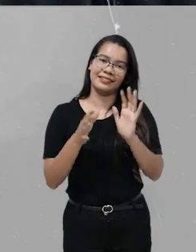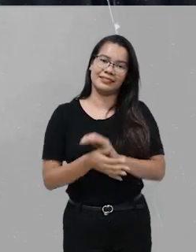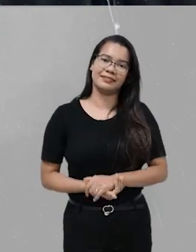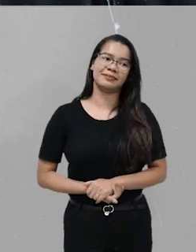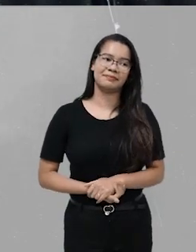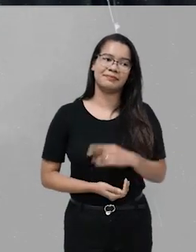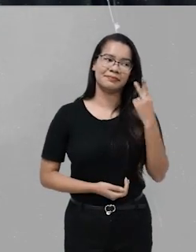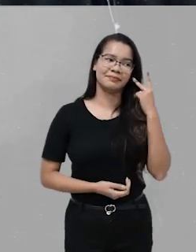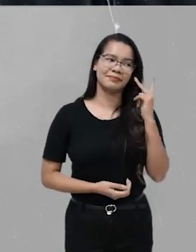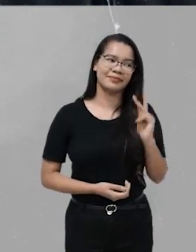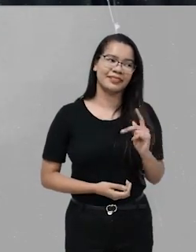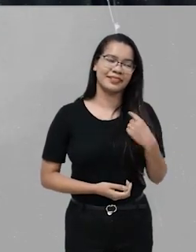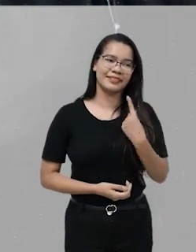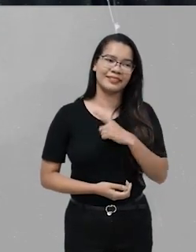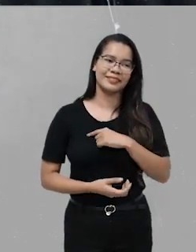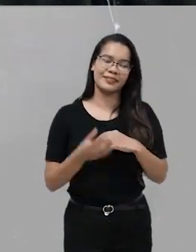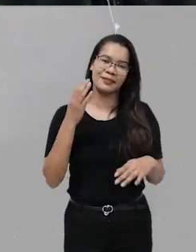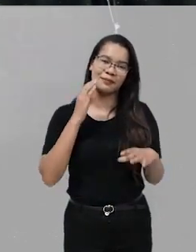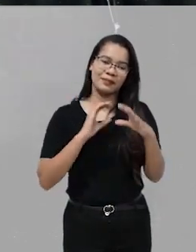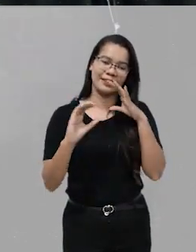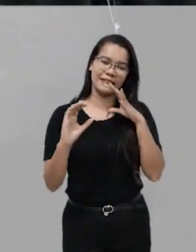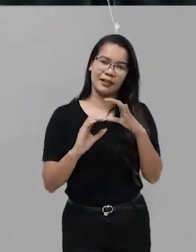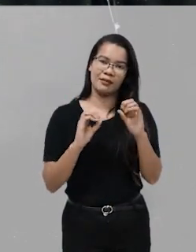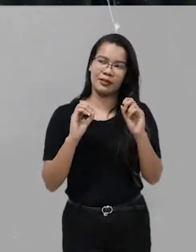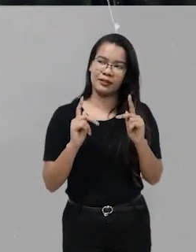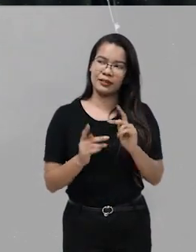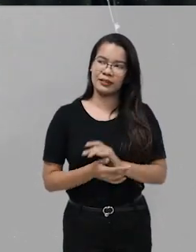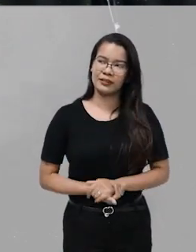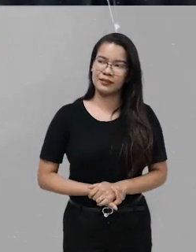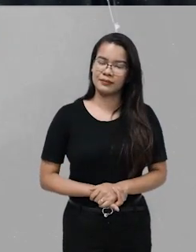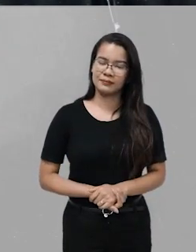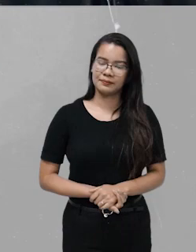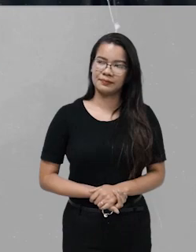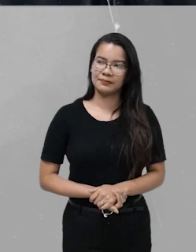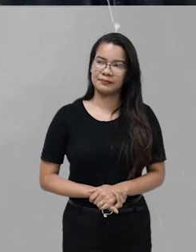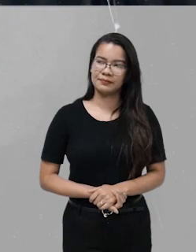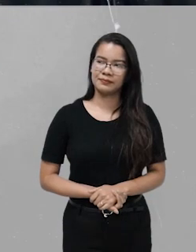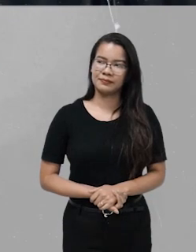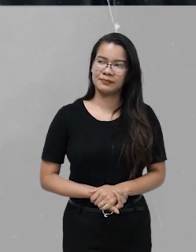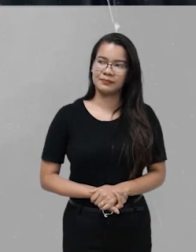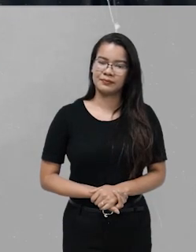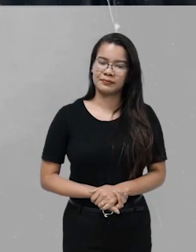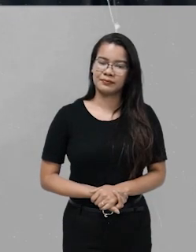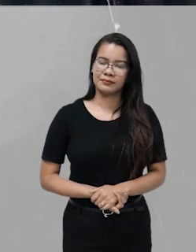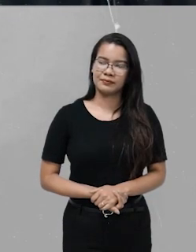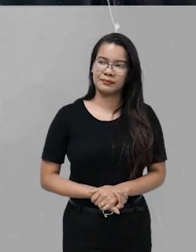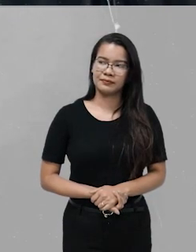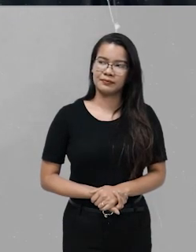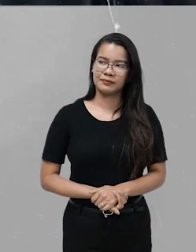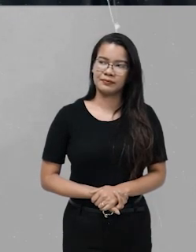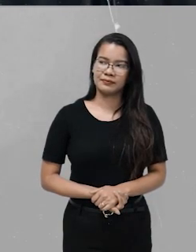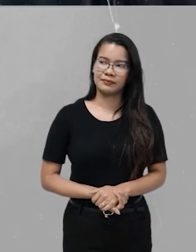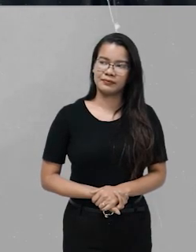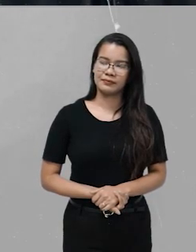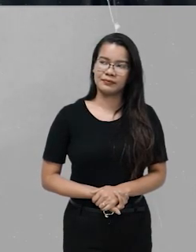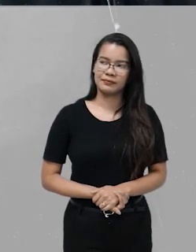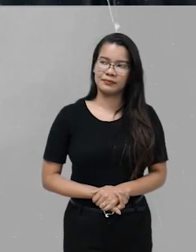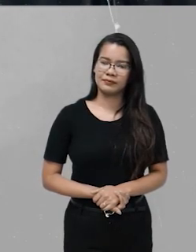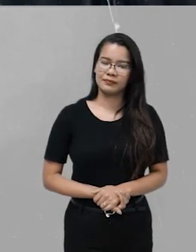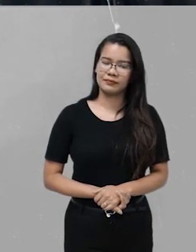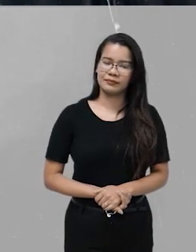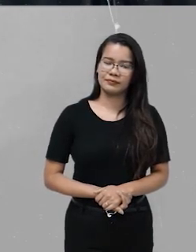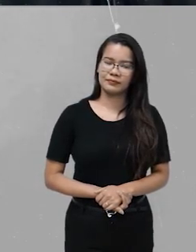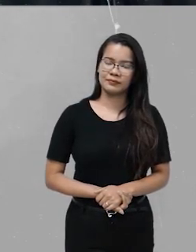gêneros, para nos comunicarmos, né? Ih, meu Deus. Vou voltar aqui para poder.